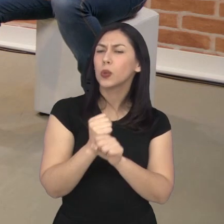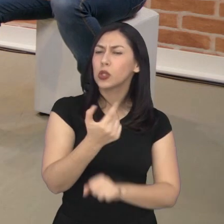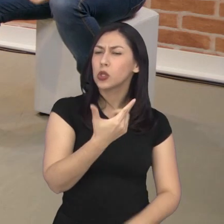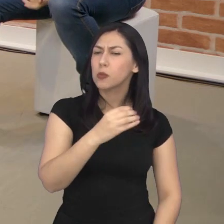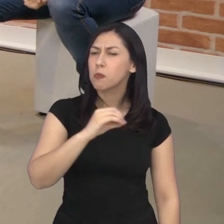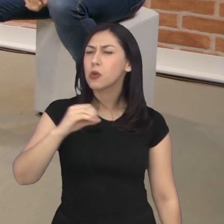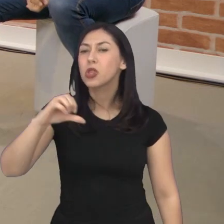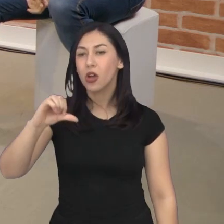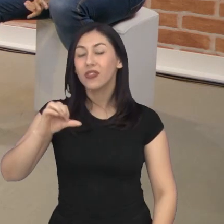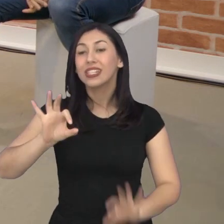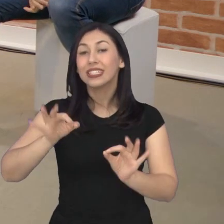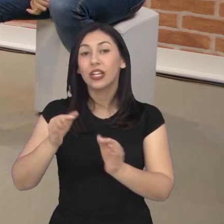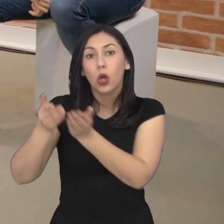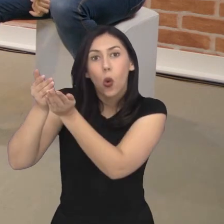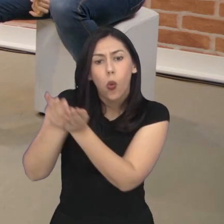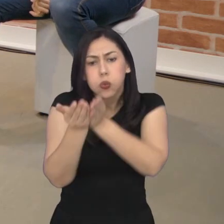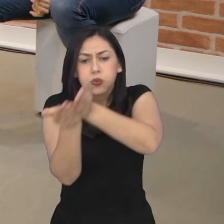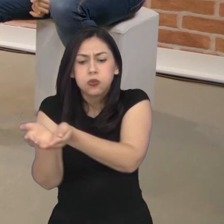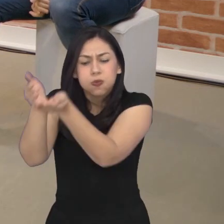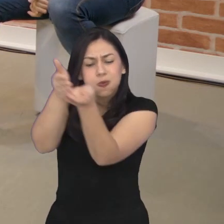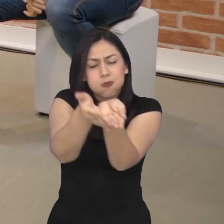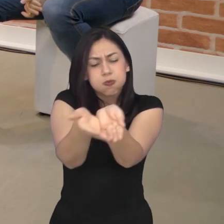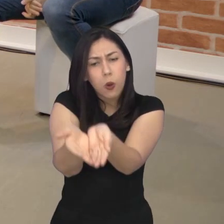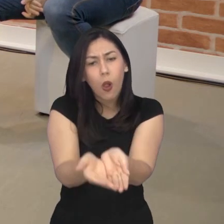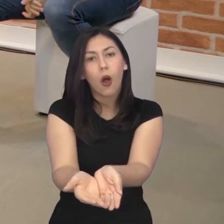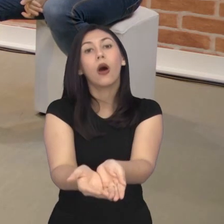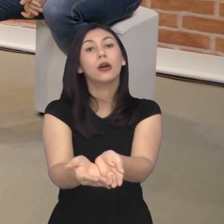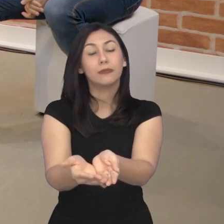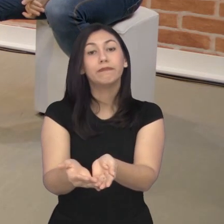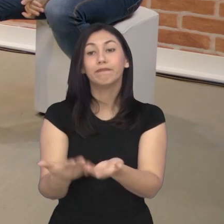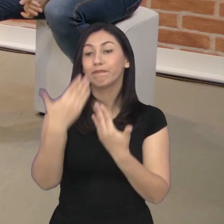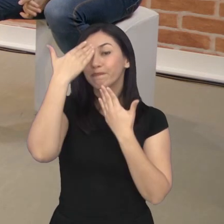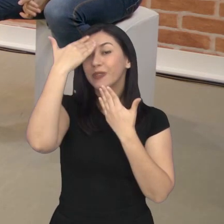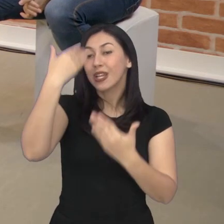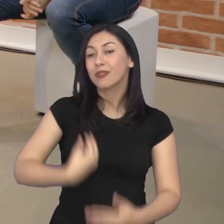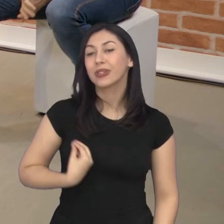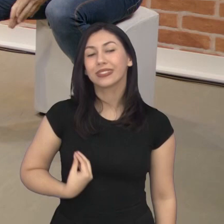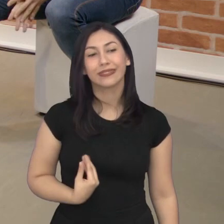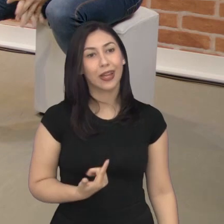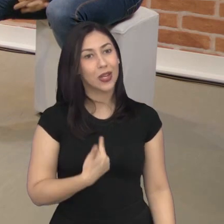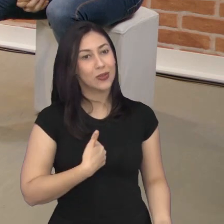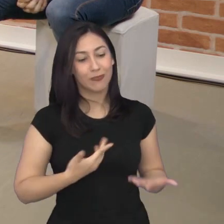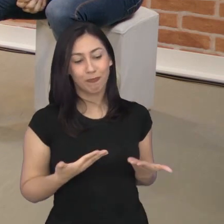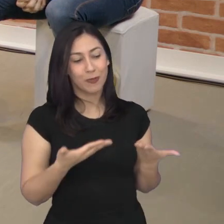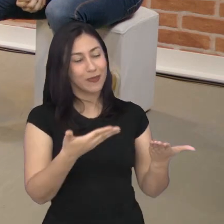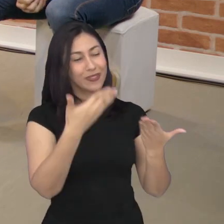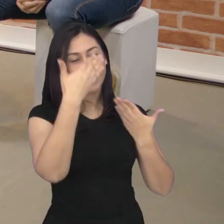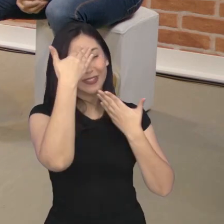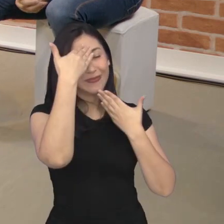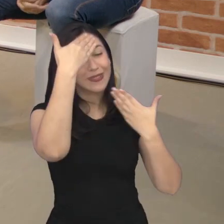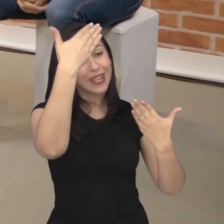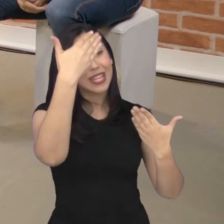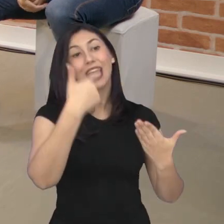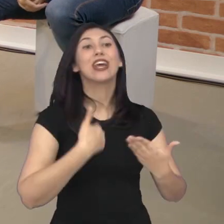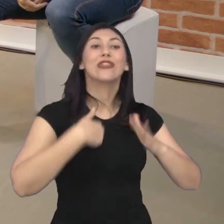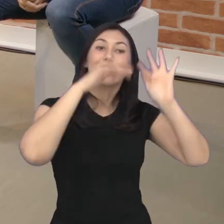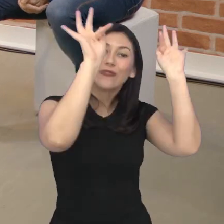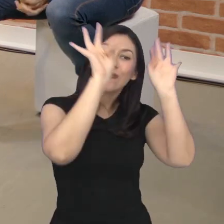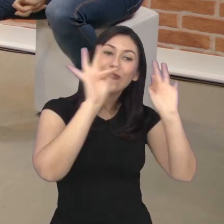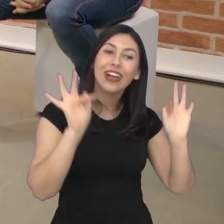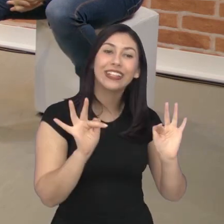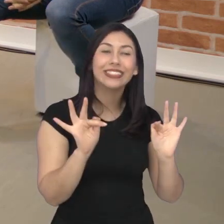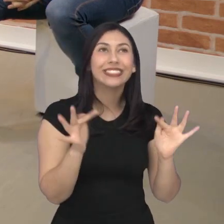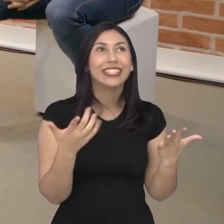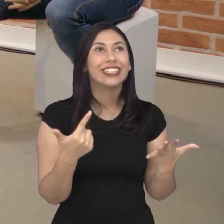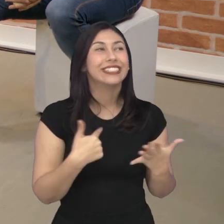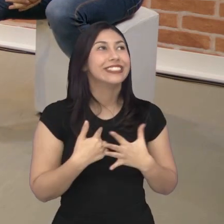não foi isso? Que é o caiaque extremo. Pedro, obrigado por ter vindo. Obrigado a vocês pelo convite. Estou muito contente de estar aqui, né? Eu